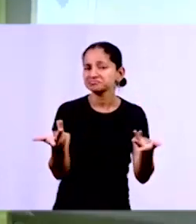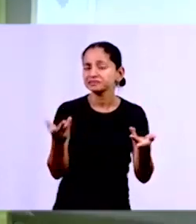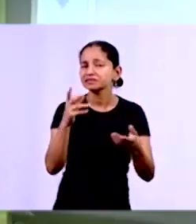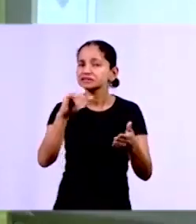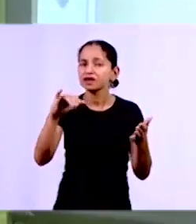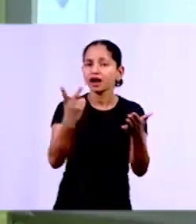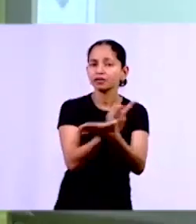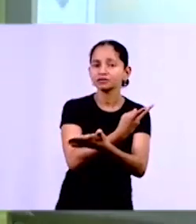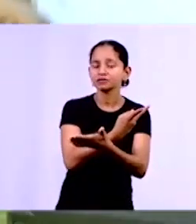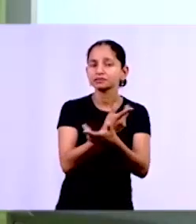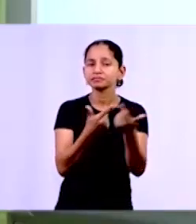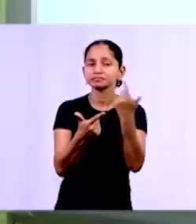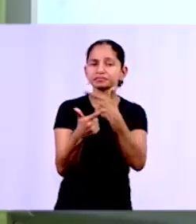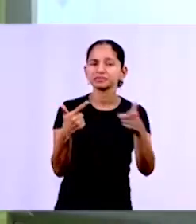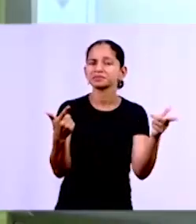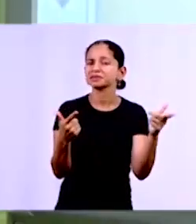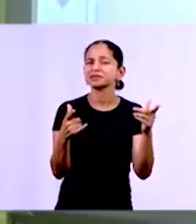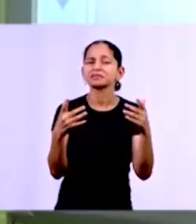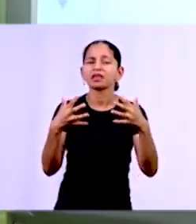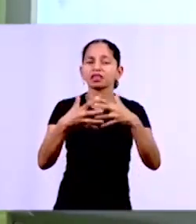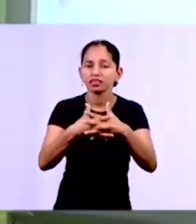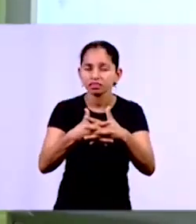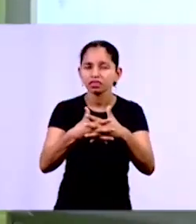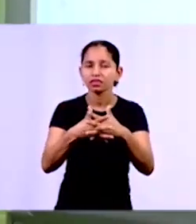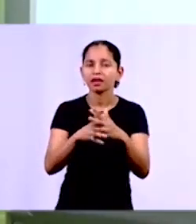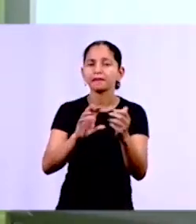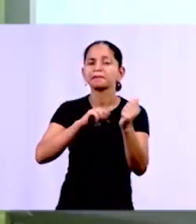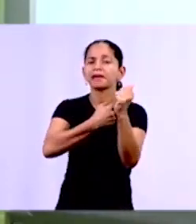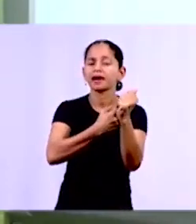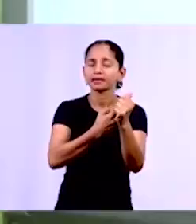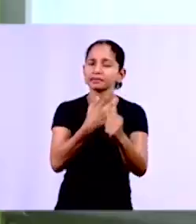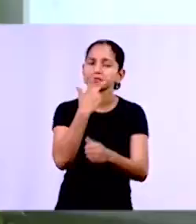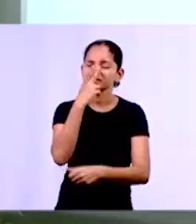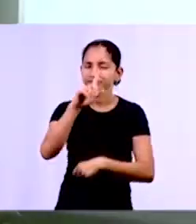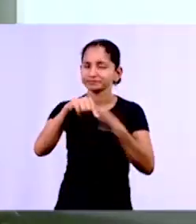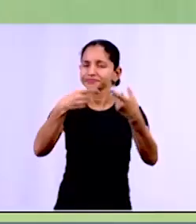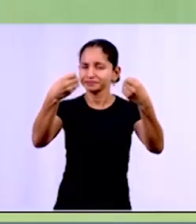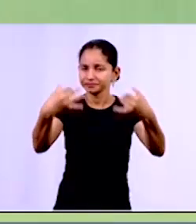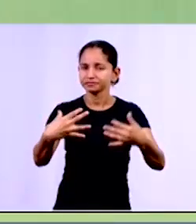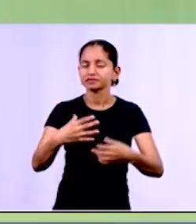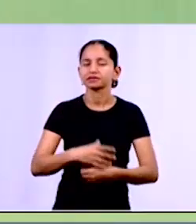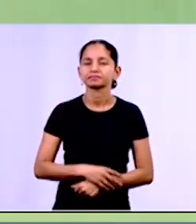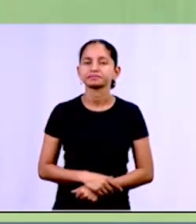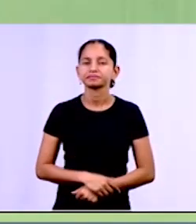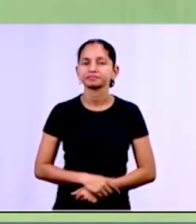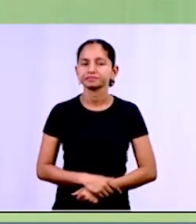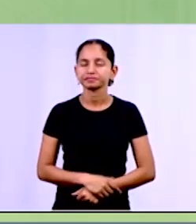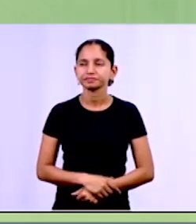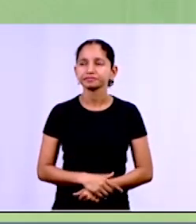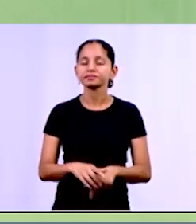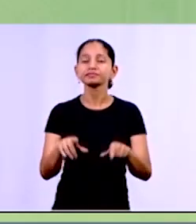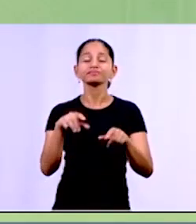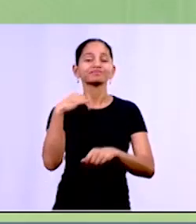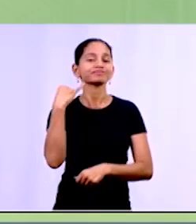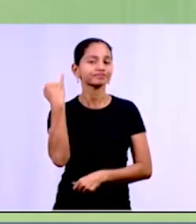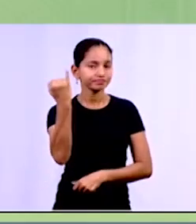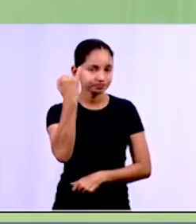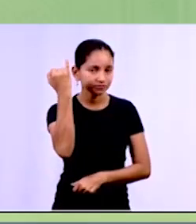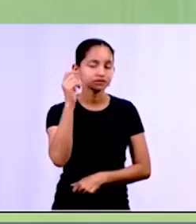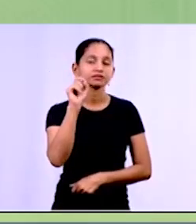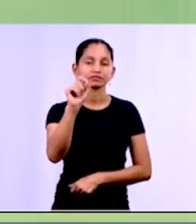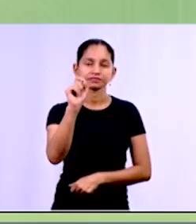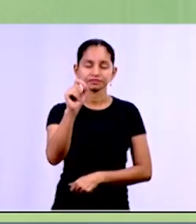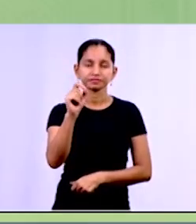coisa que acontecer no servidor, pronto, para todo o sistema. Tem uma nova tecnologia que a gente vai falar logo, logo. E o importante, gente, olha